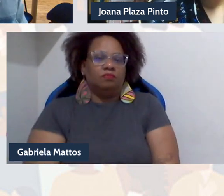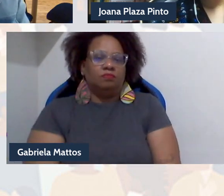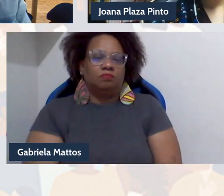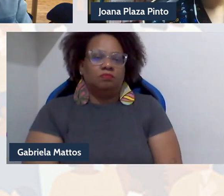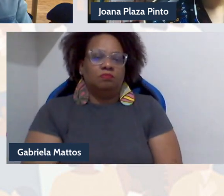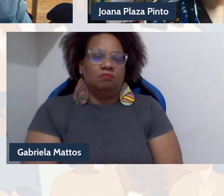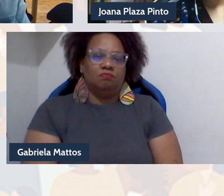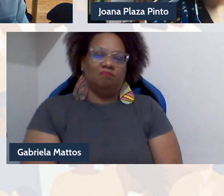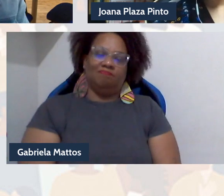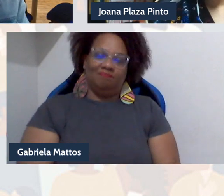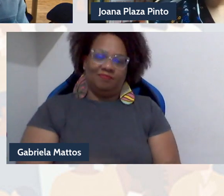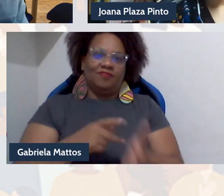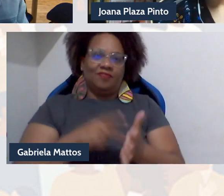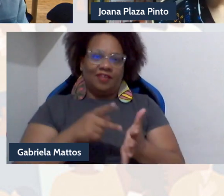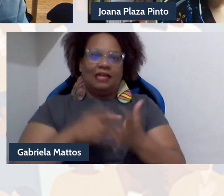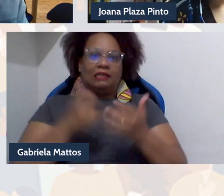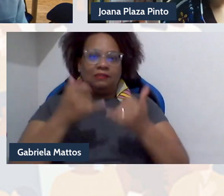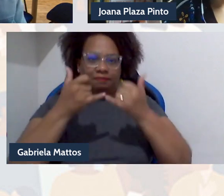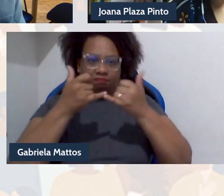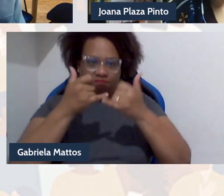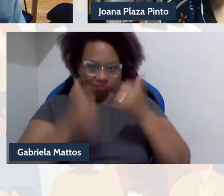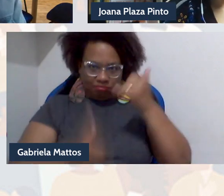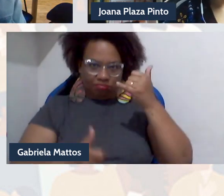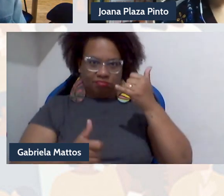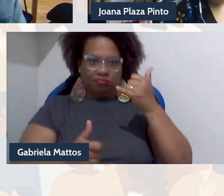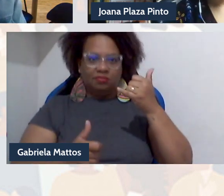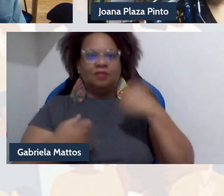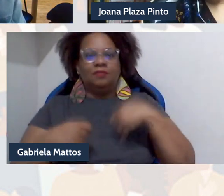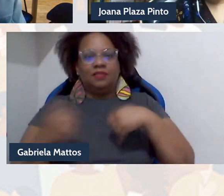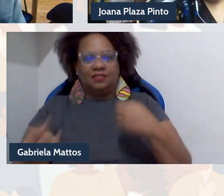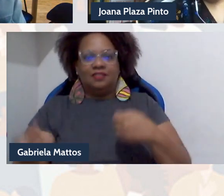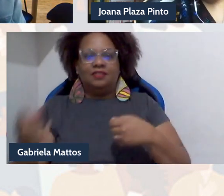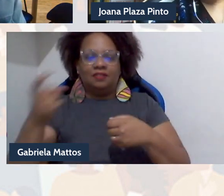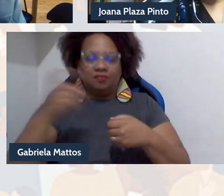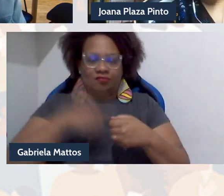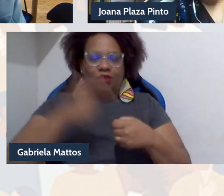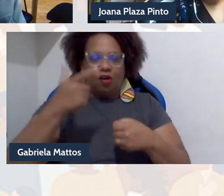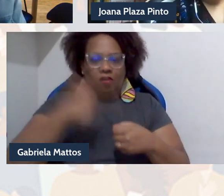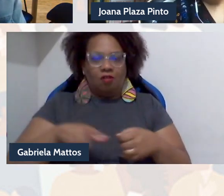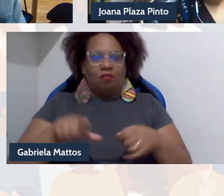realmente dessa vez a internet caiu, aí eu tive que reiniciar o computador e ligar de